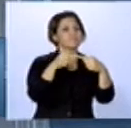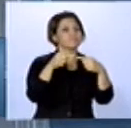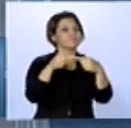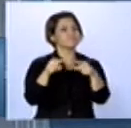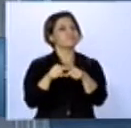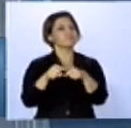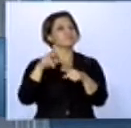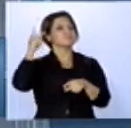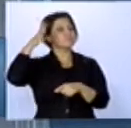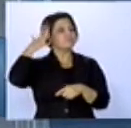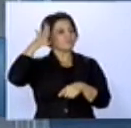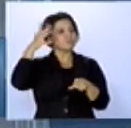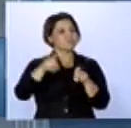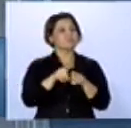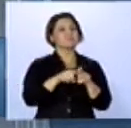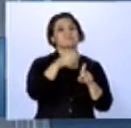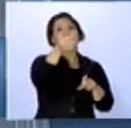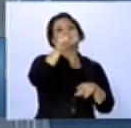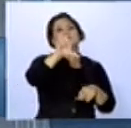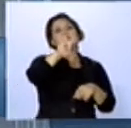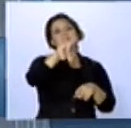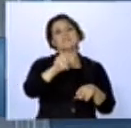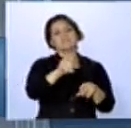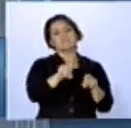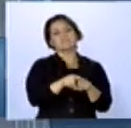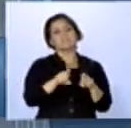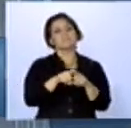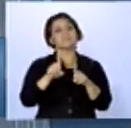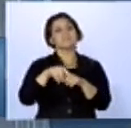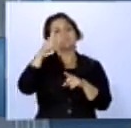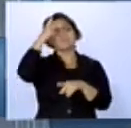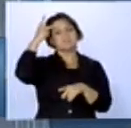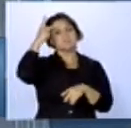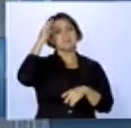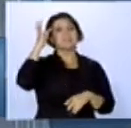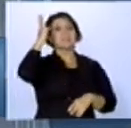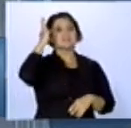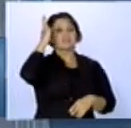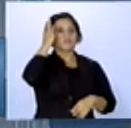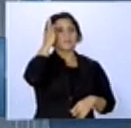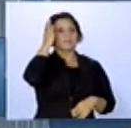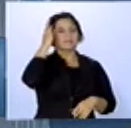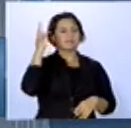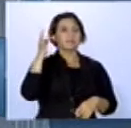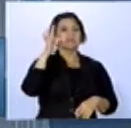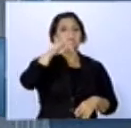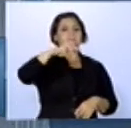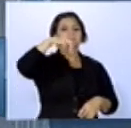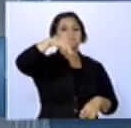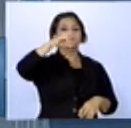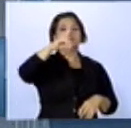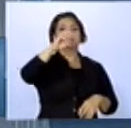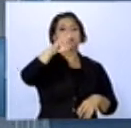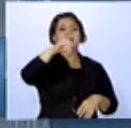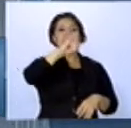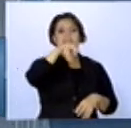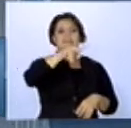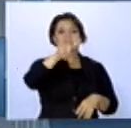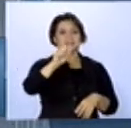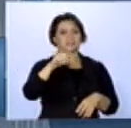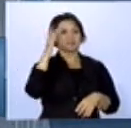tivemos a Deus sabe muito bem disso na Ciência Política uma corrente teórica chamava a teoria da modernização que ela versava o seguinte